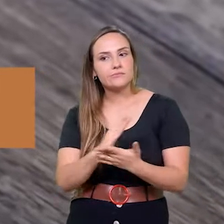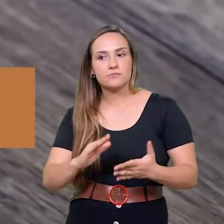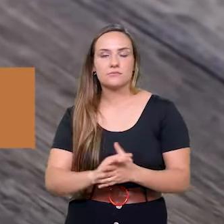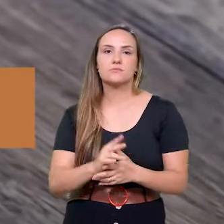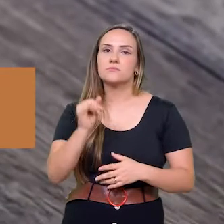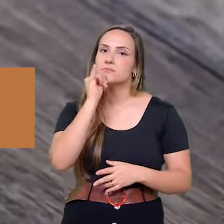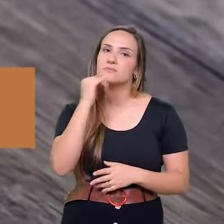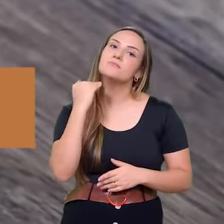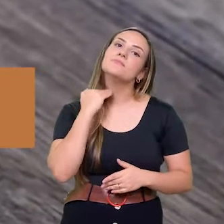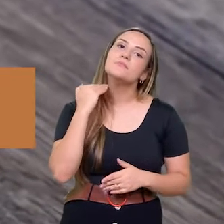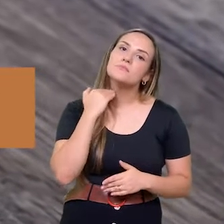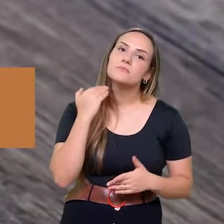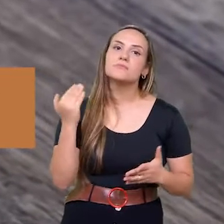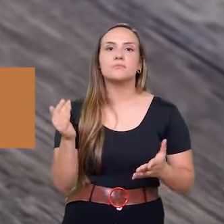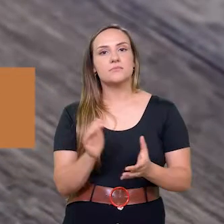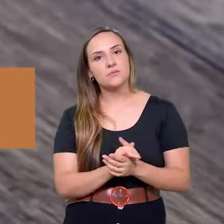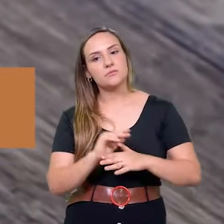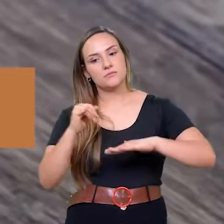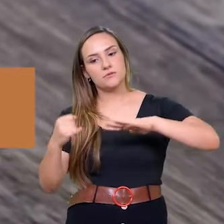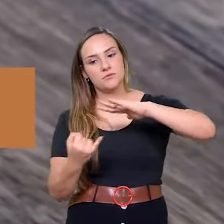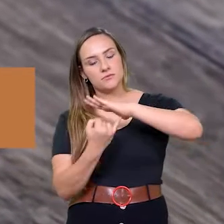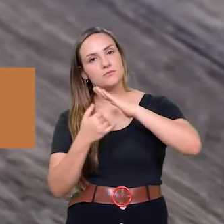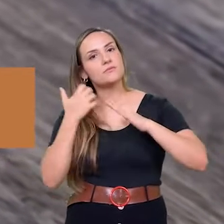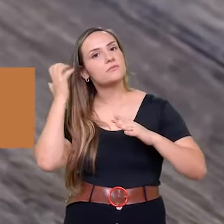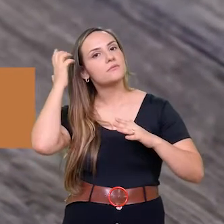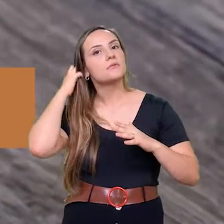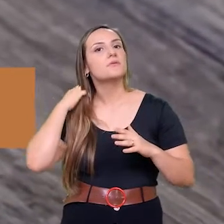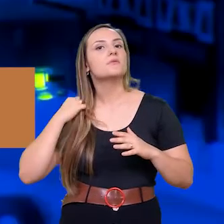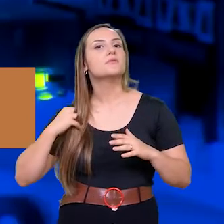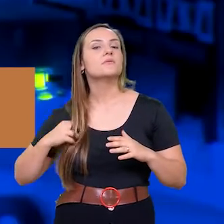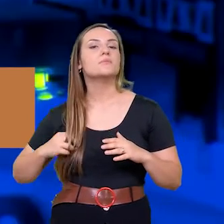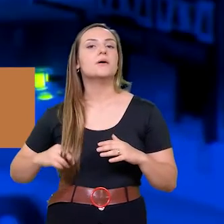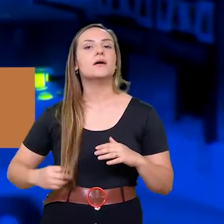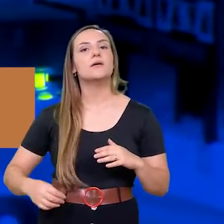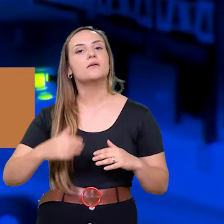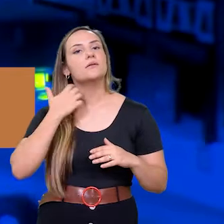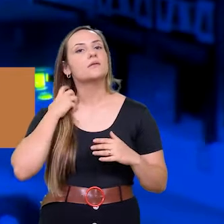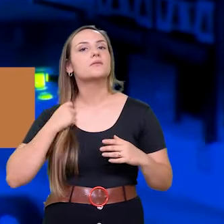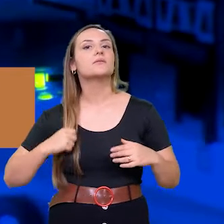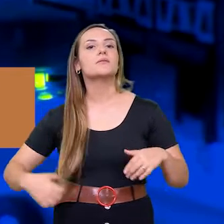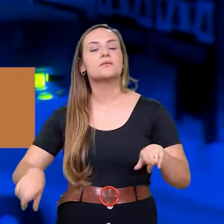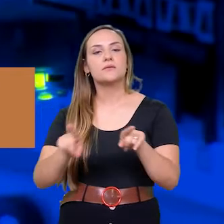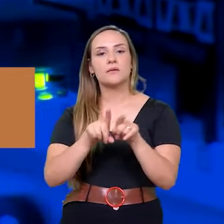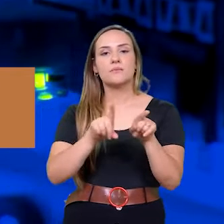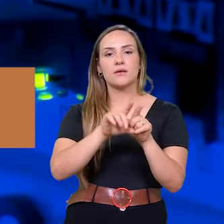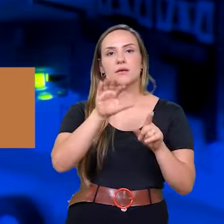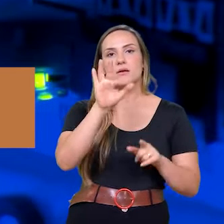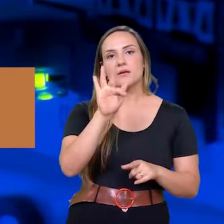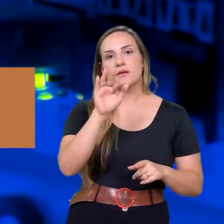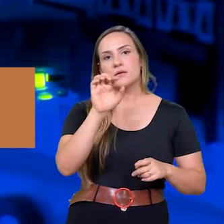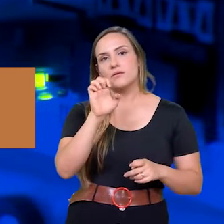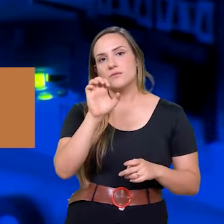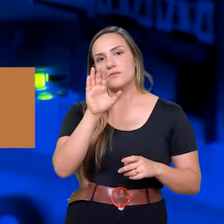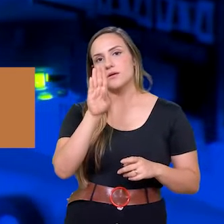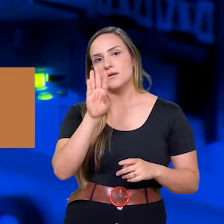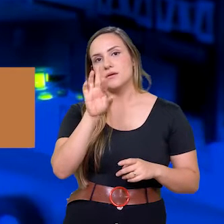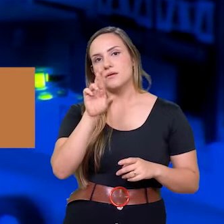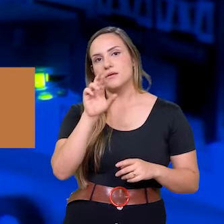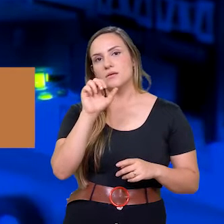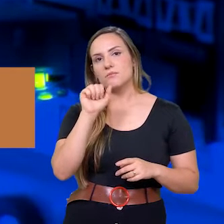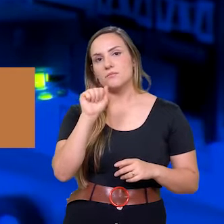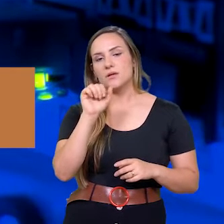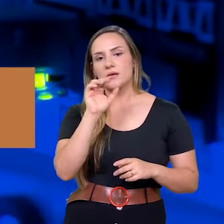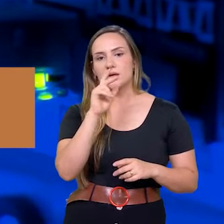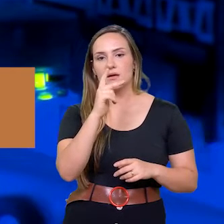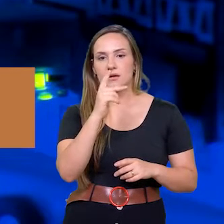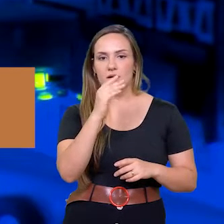os próprios bancos, as instituições financeiras, a FEBRABAN, que